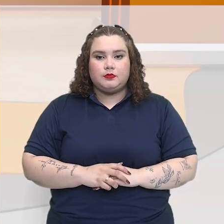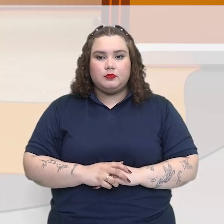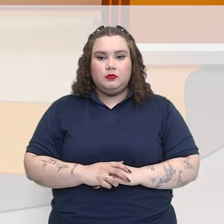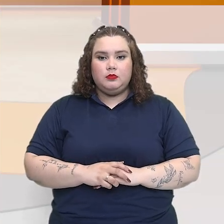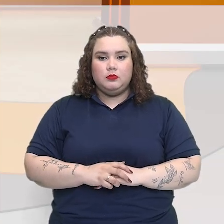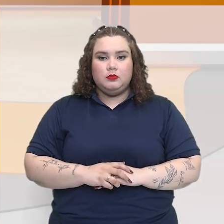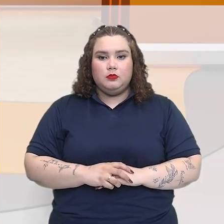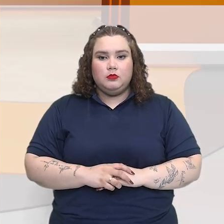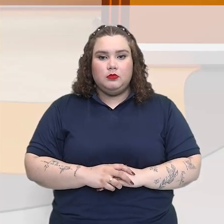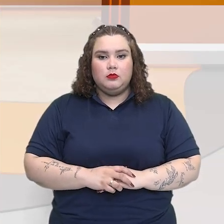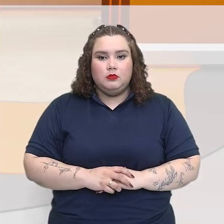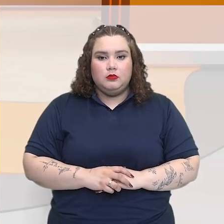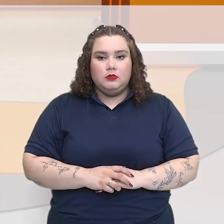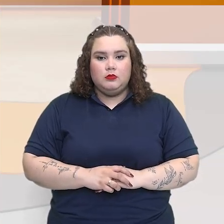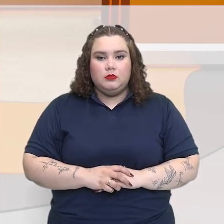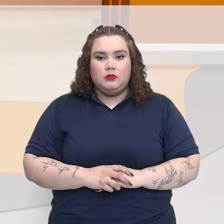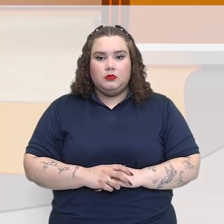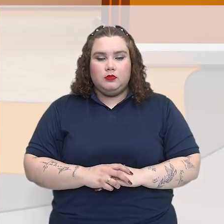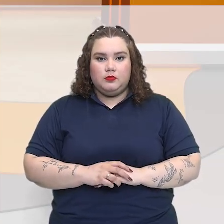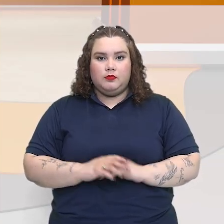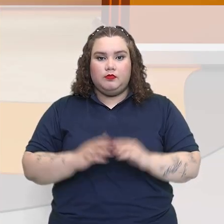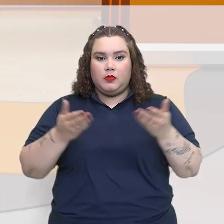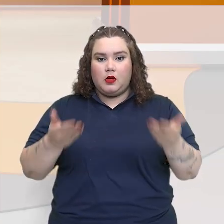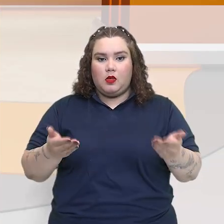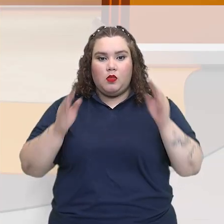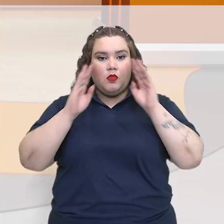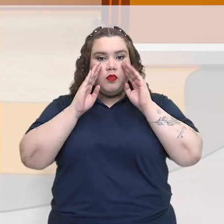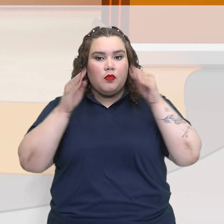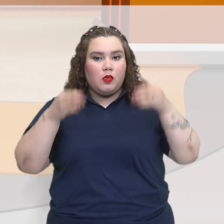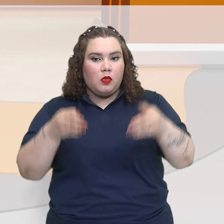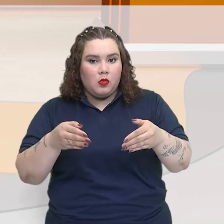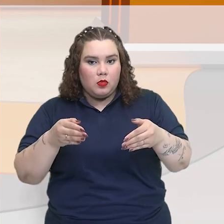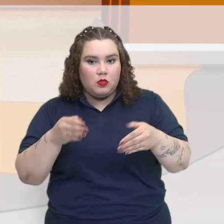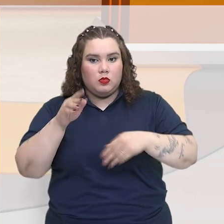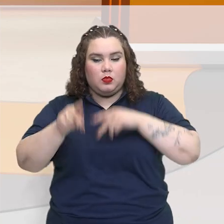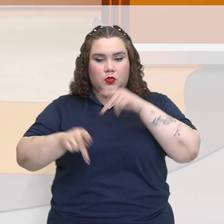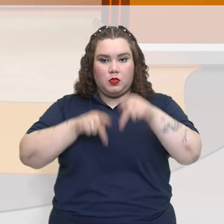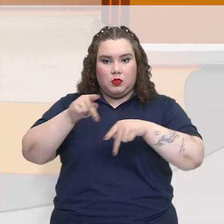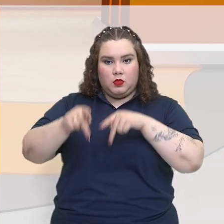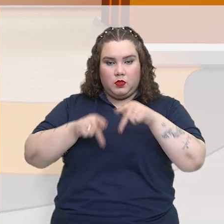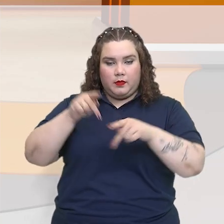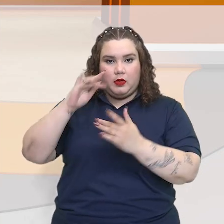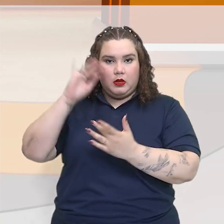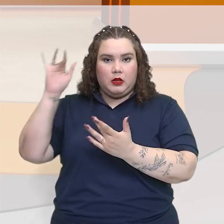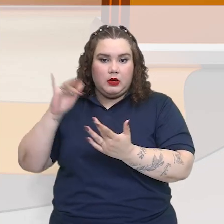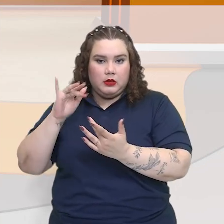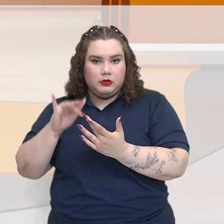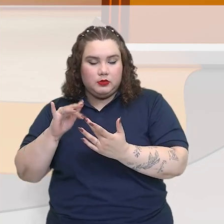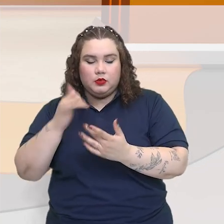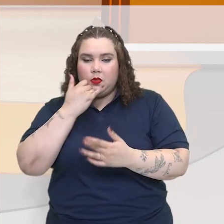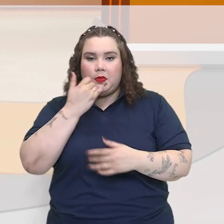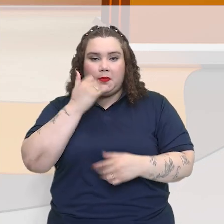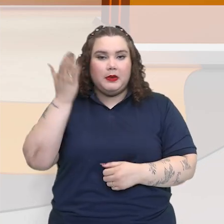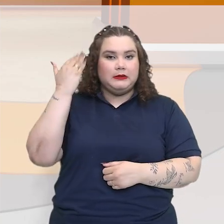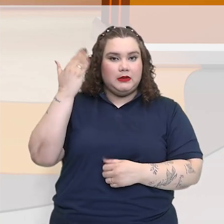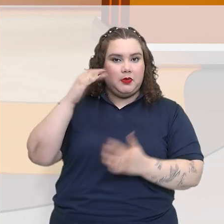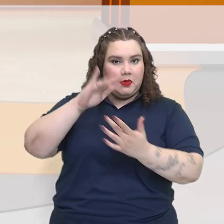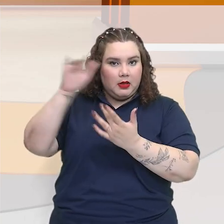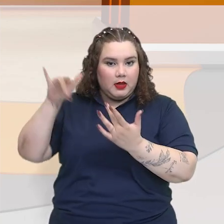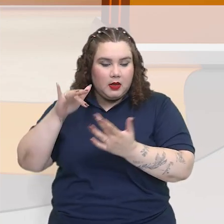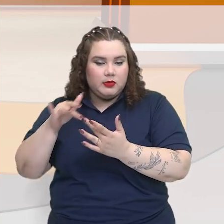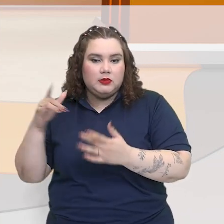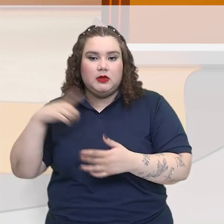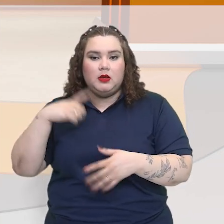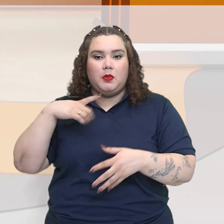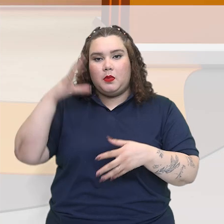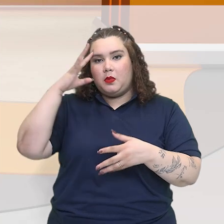Então, o foco, né, da Antiguidade Clássica está em compreender tudo